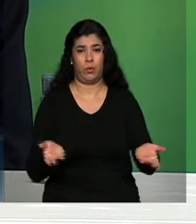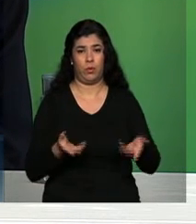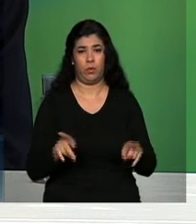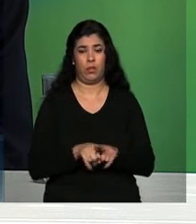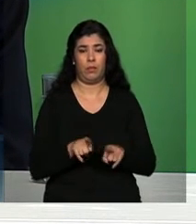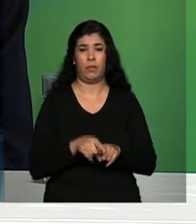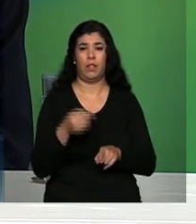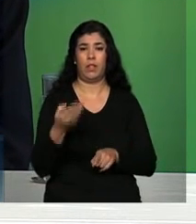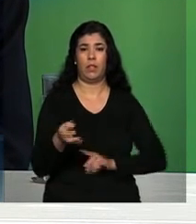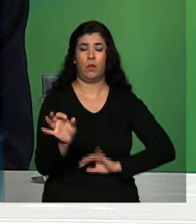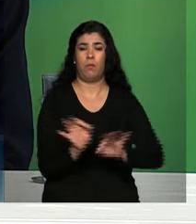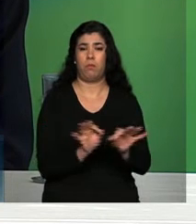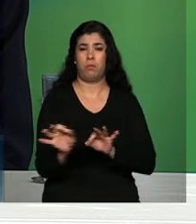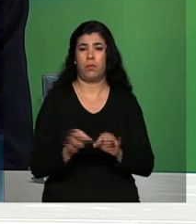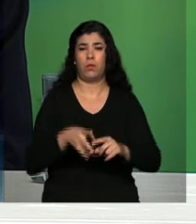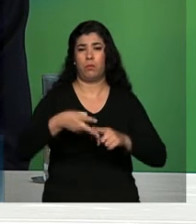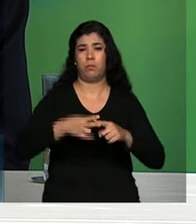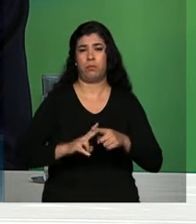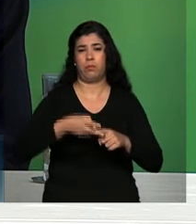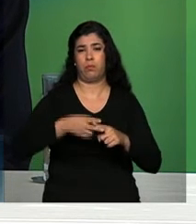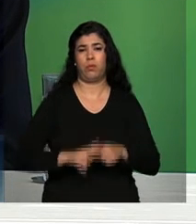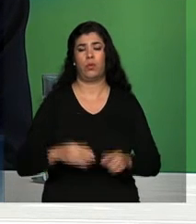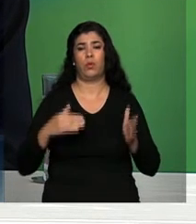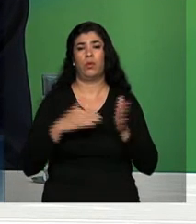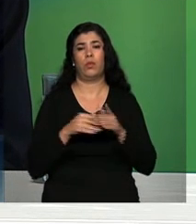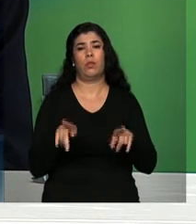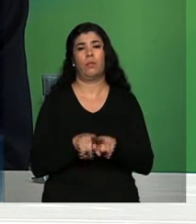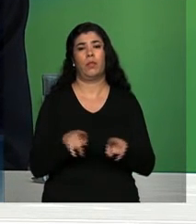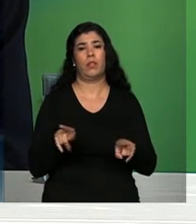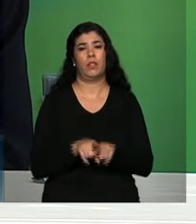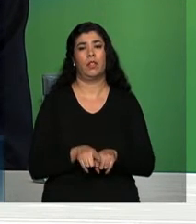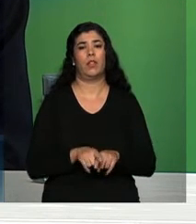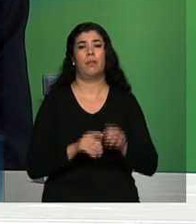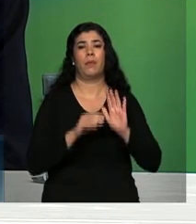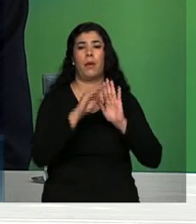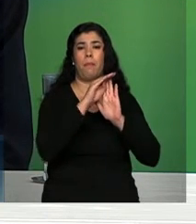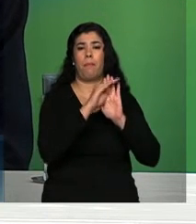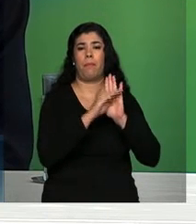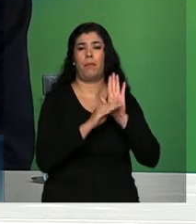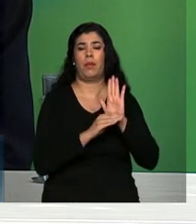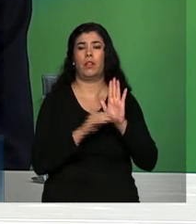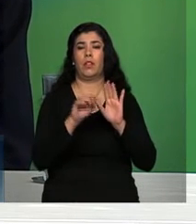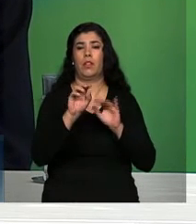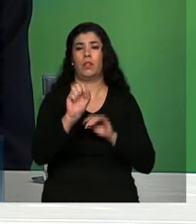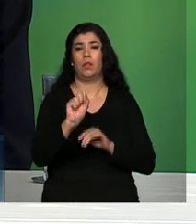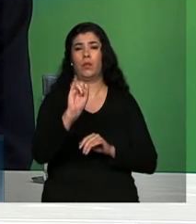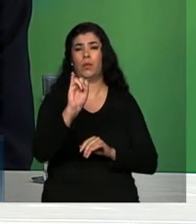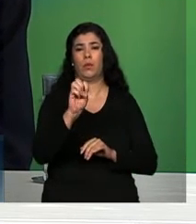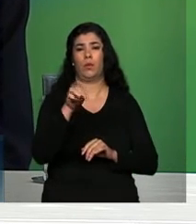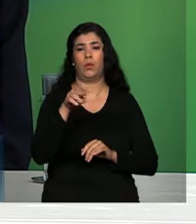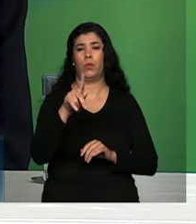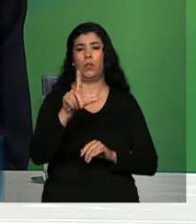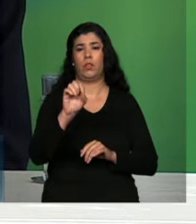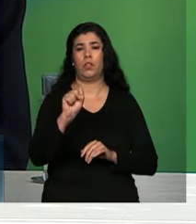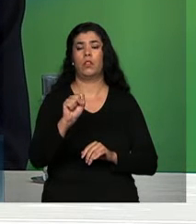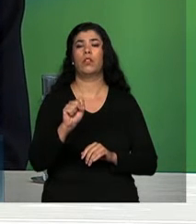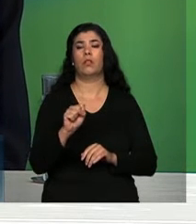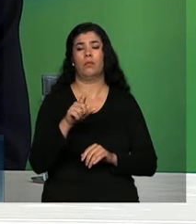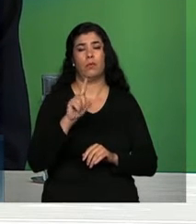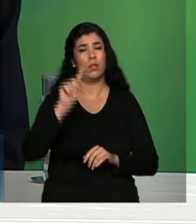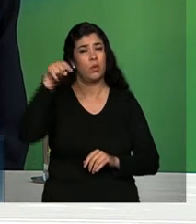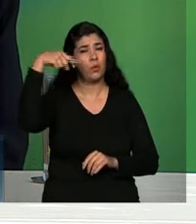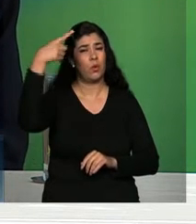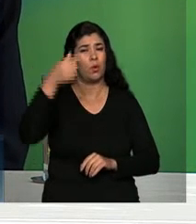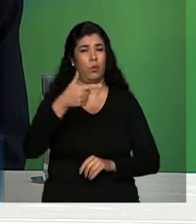esse projeto faz a correção dos limites e a correção das tabelas do Simples. Ele iria a plenário só no